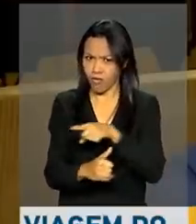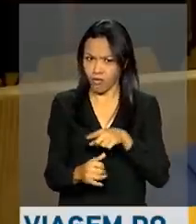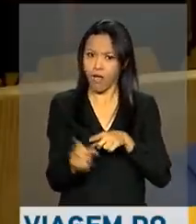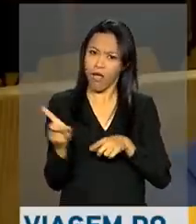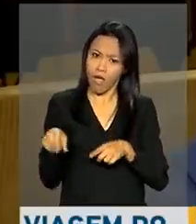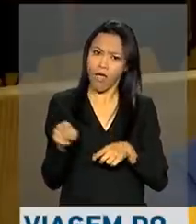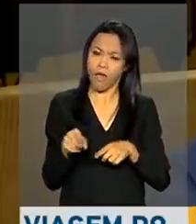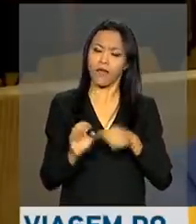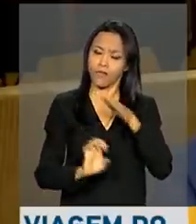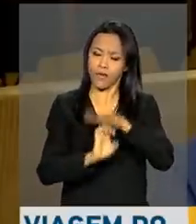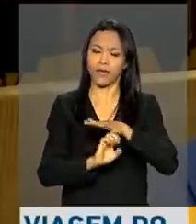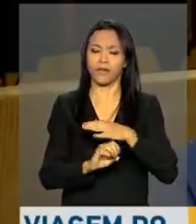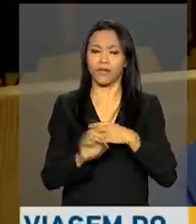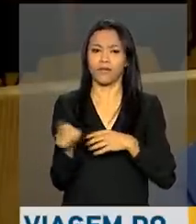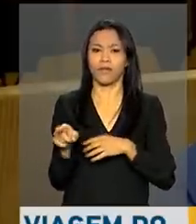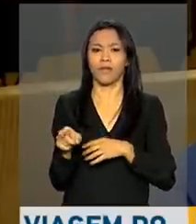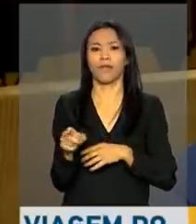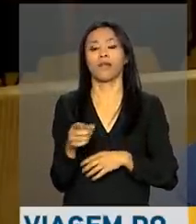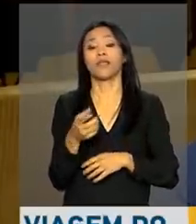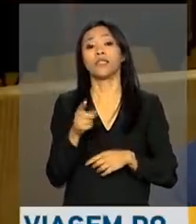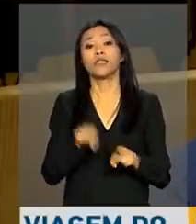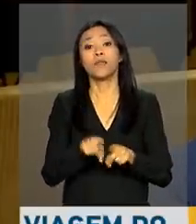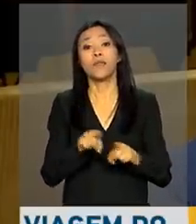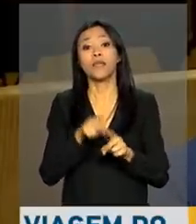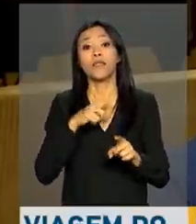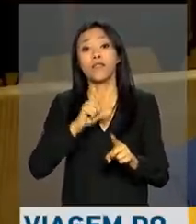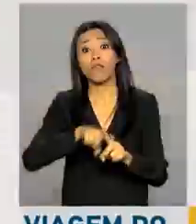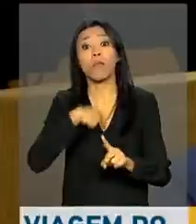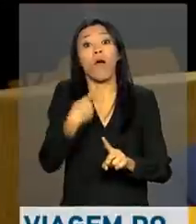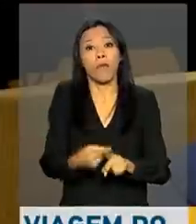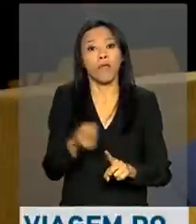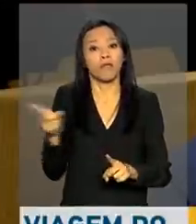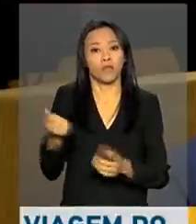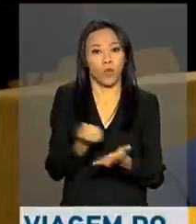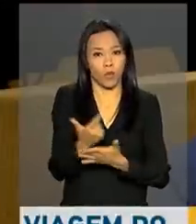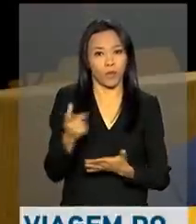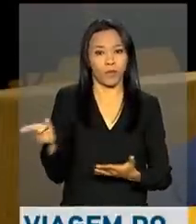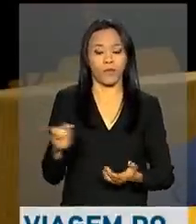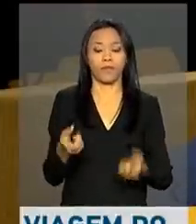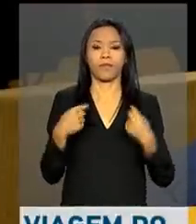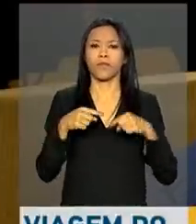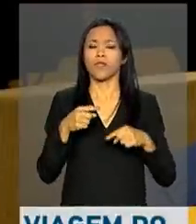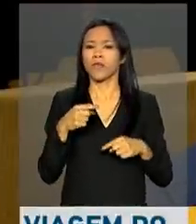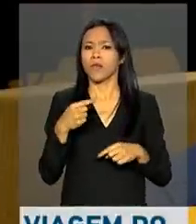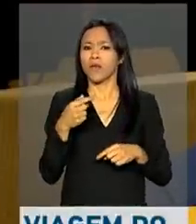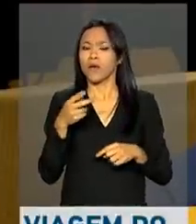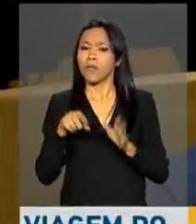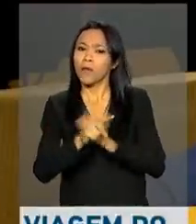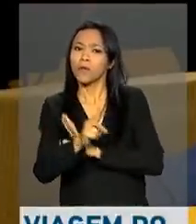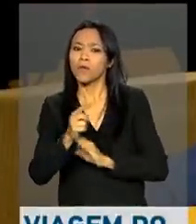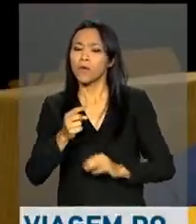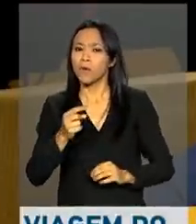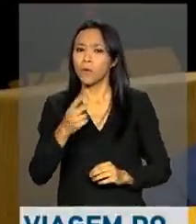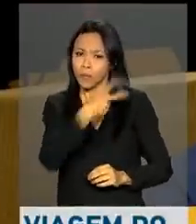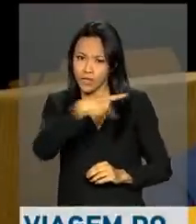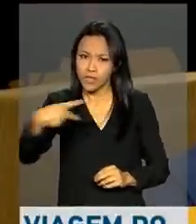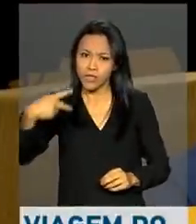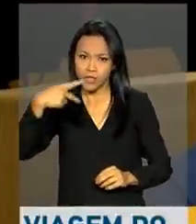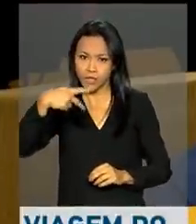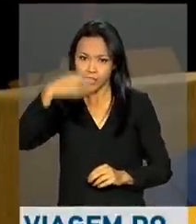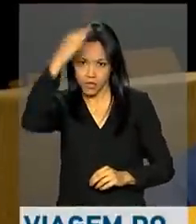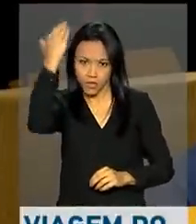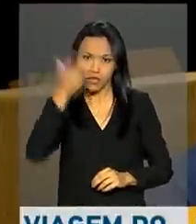cliente da Embraer e também prevê aumento de compras de aeronaves da Embraer. O presidente acabou de mencionar que um